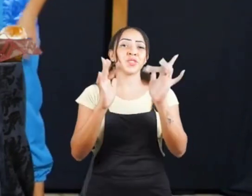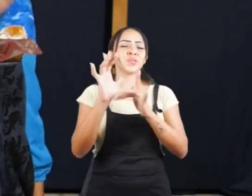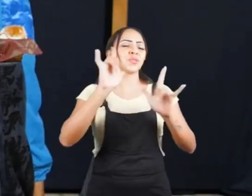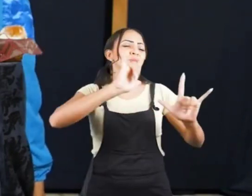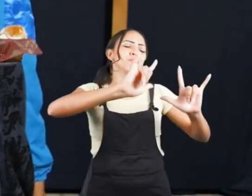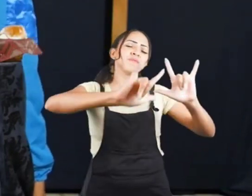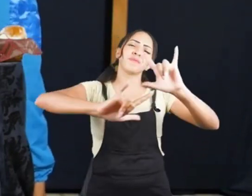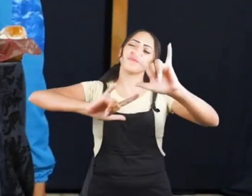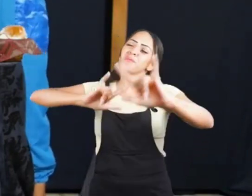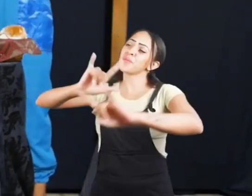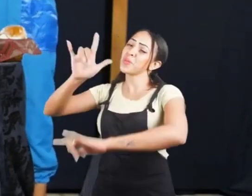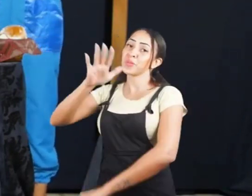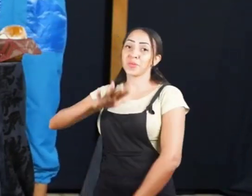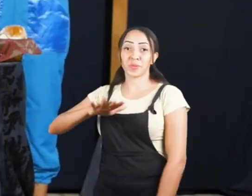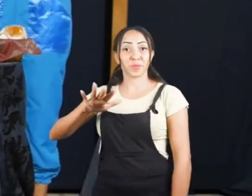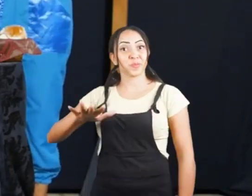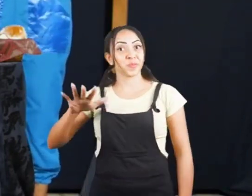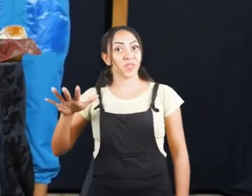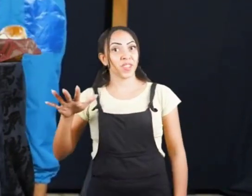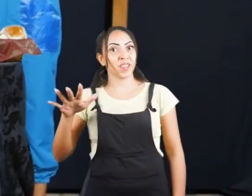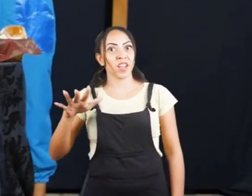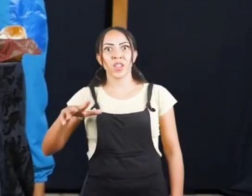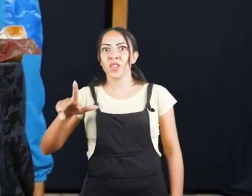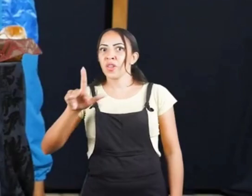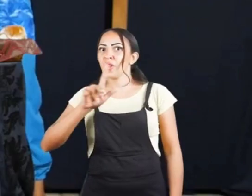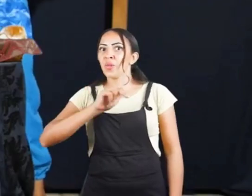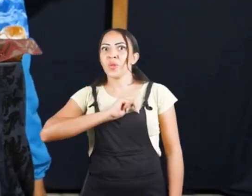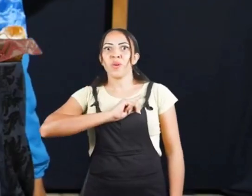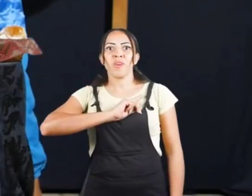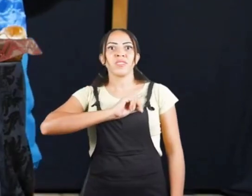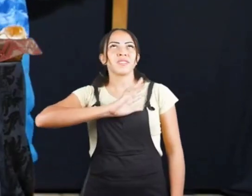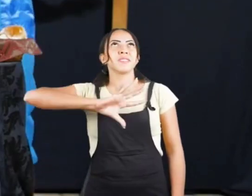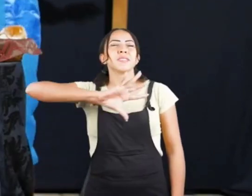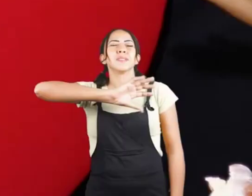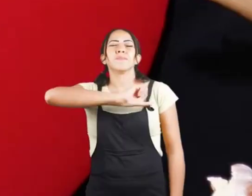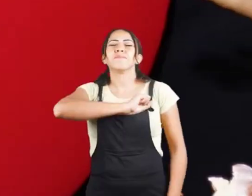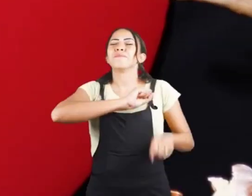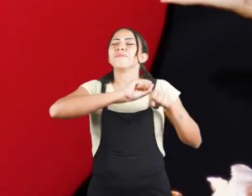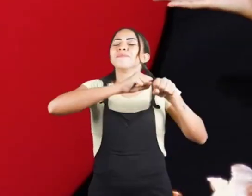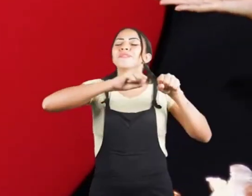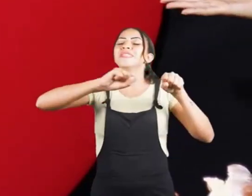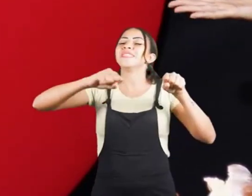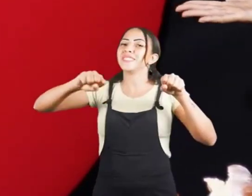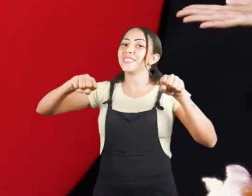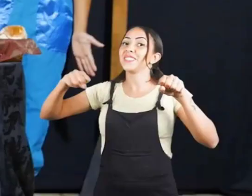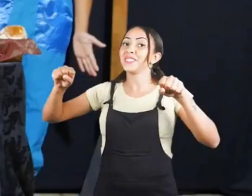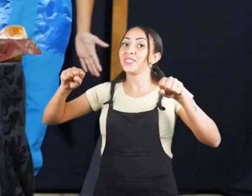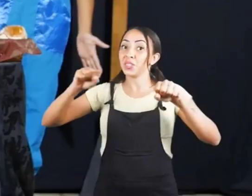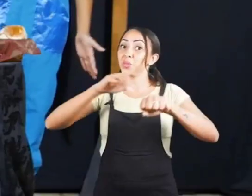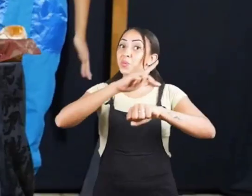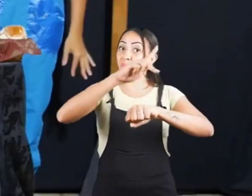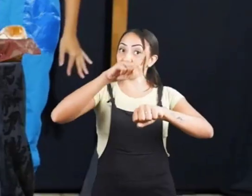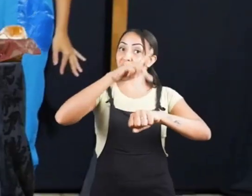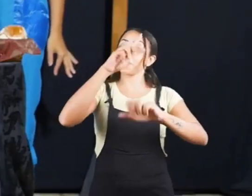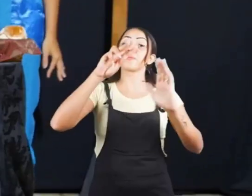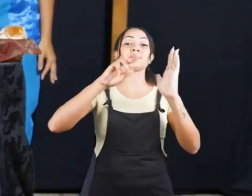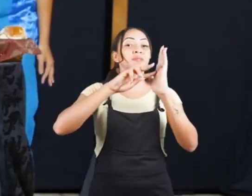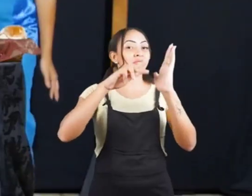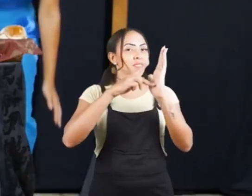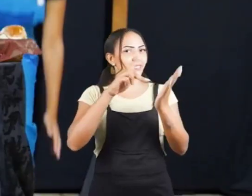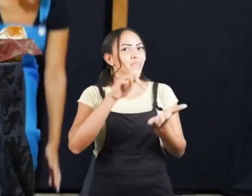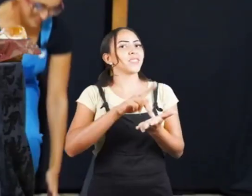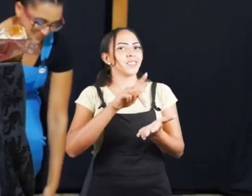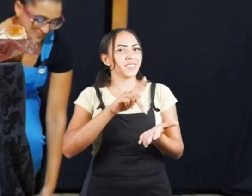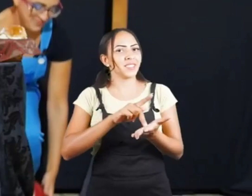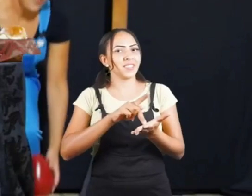crianças. Nossa, que amor é esse, hein? O verdadeiro sentido da Páscoa. Não é